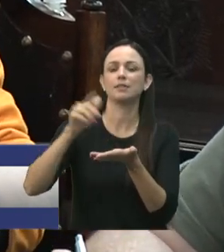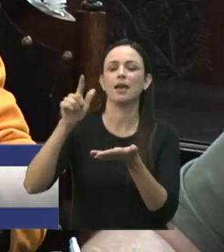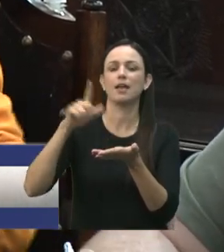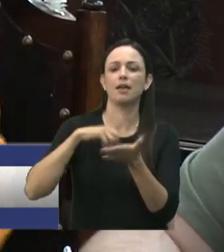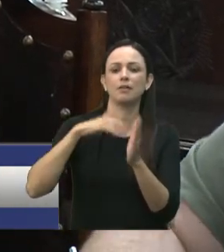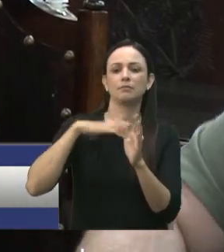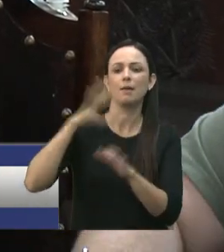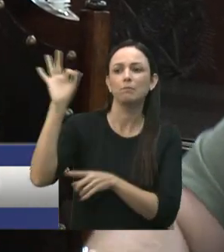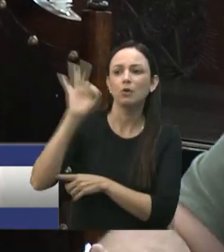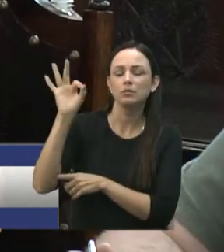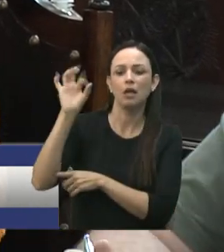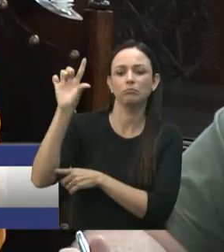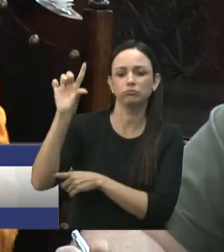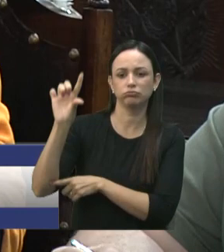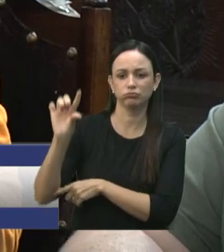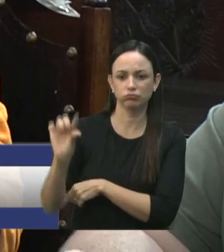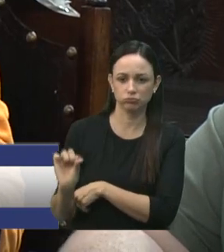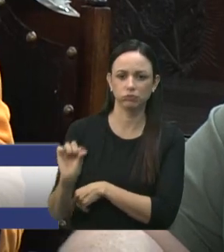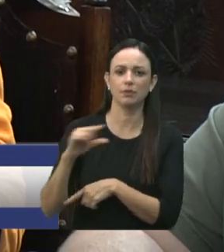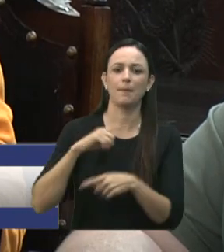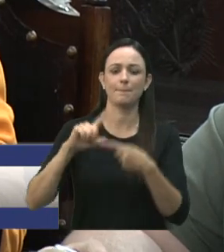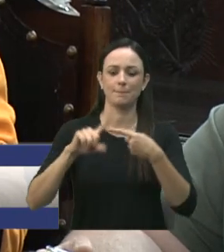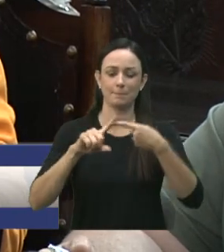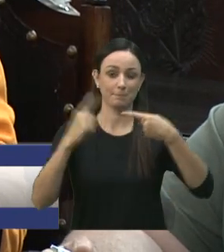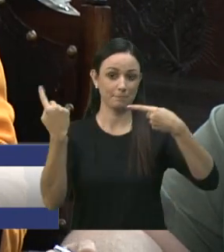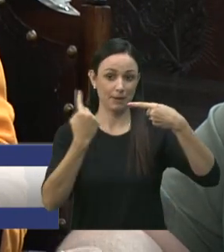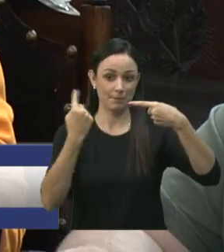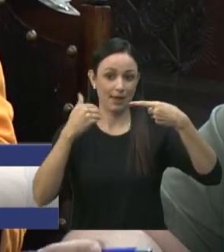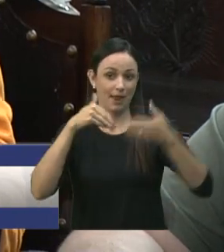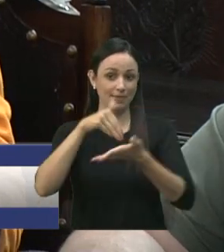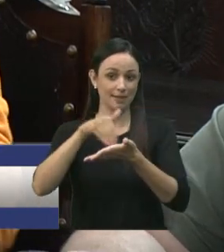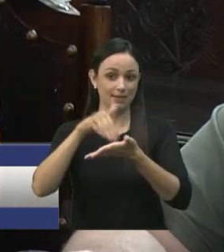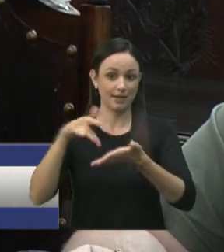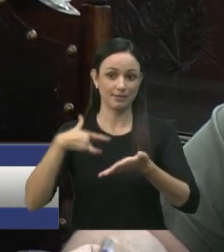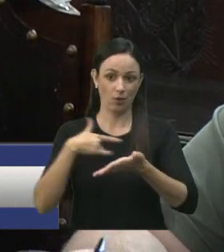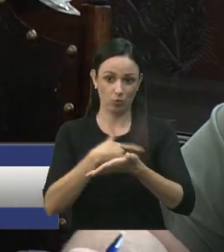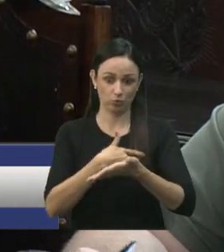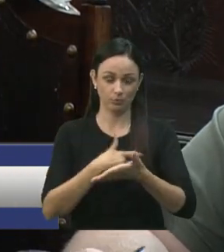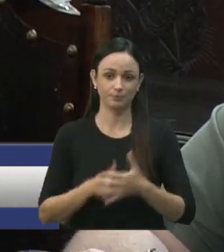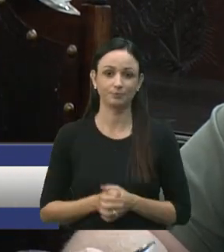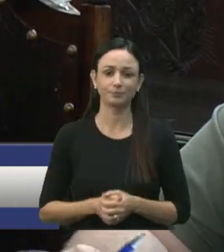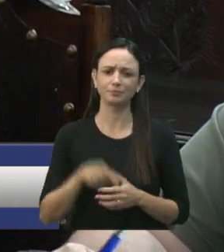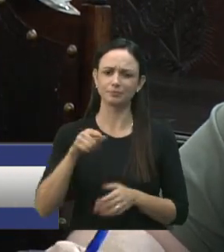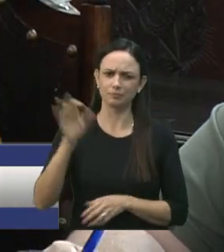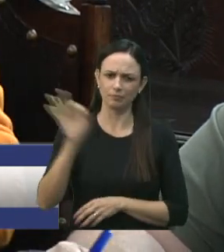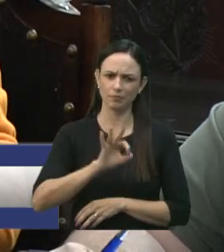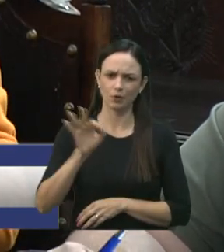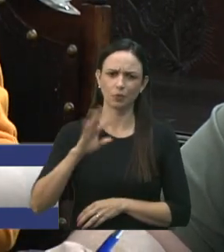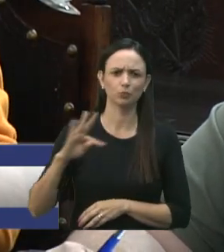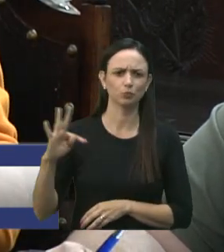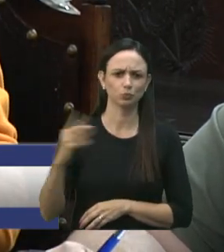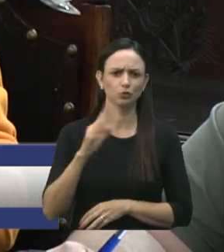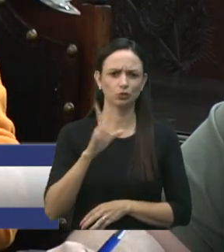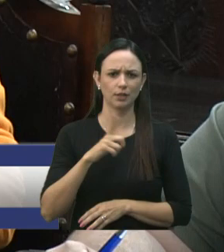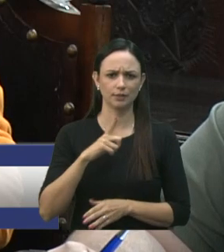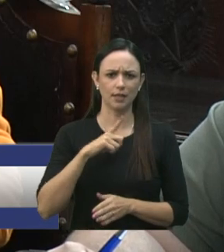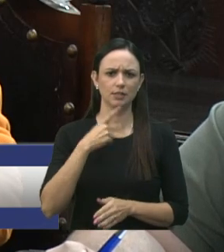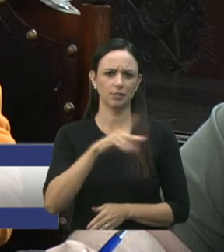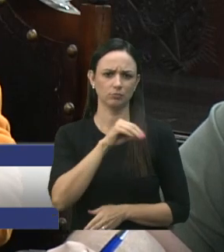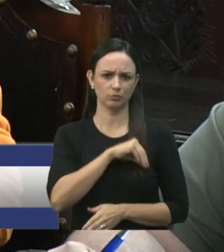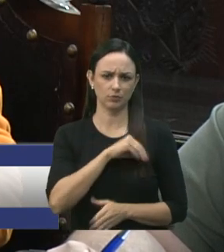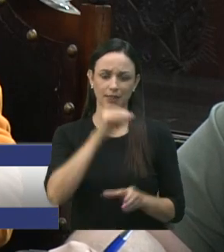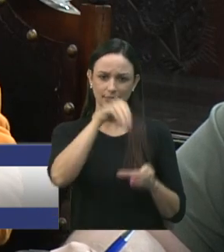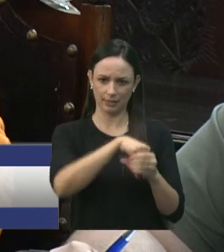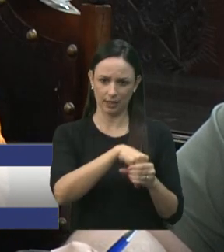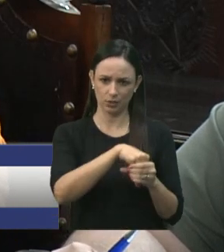mais recurso, com menos recurso e tudo mais. A primeira que aparece é a Secretaria Municipal de Saúde. Esse percentual, todas elas já têm a sua folha de pagamento